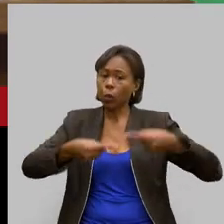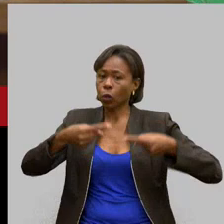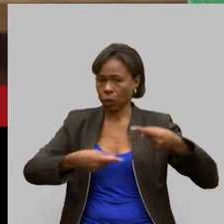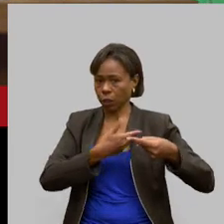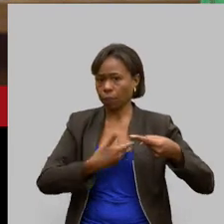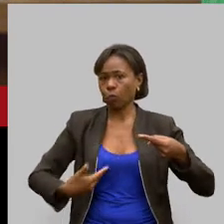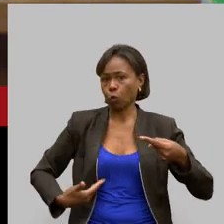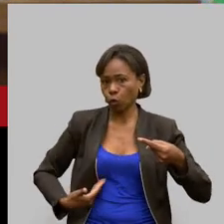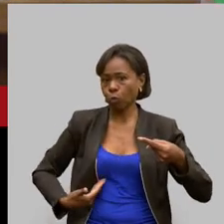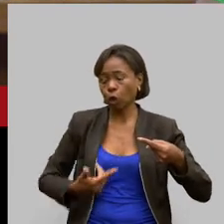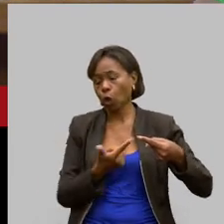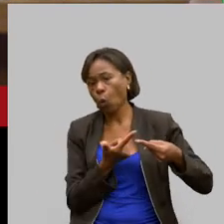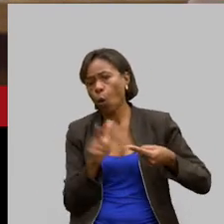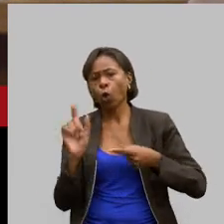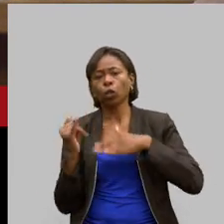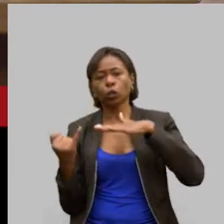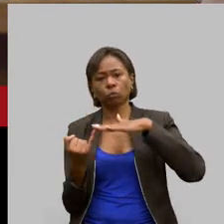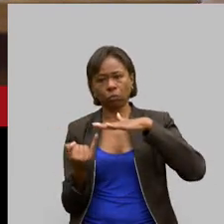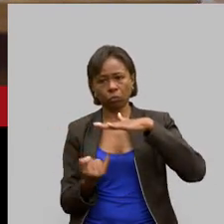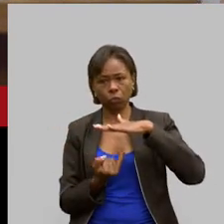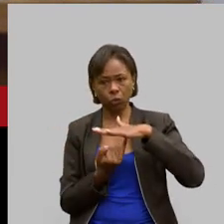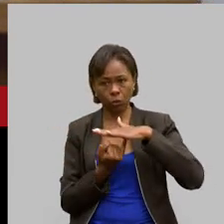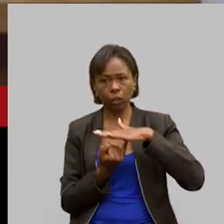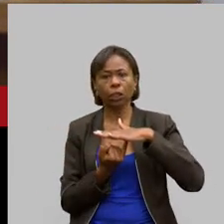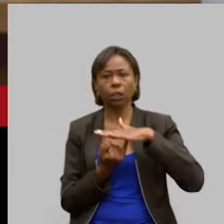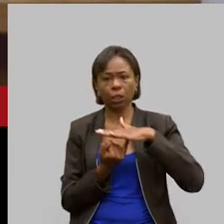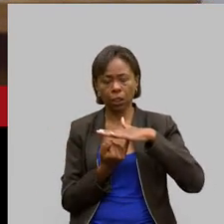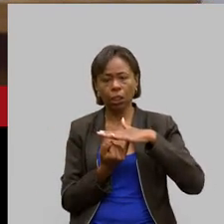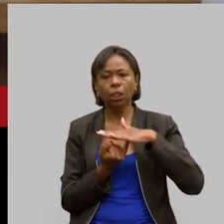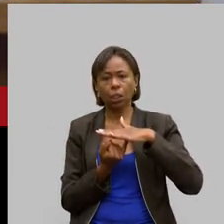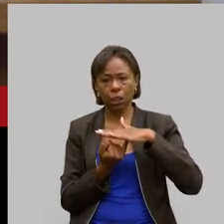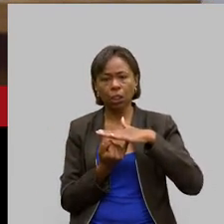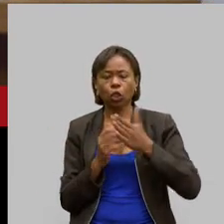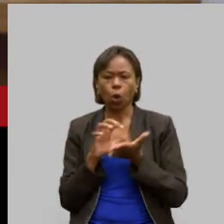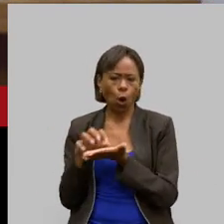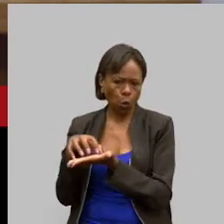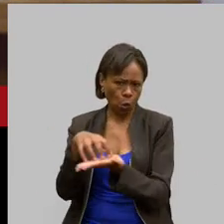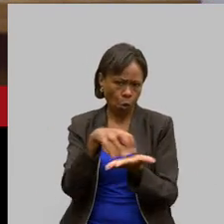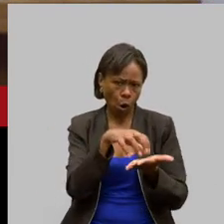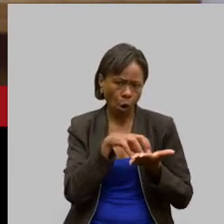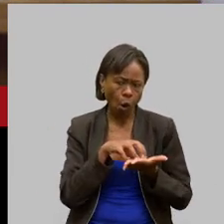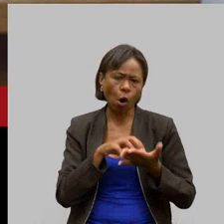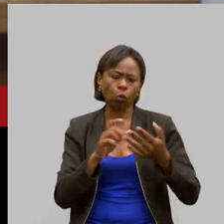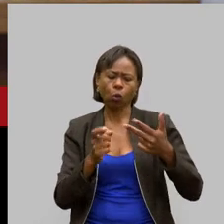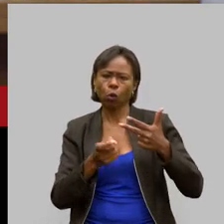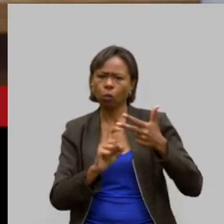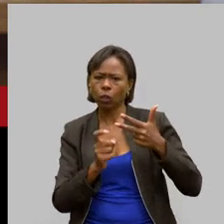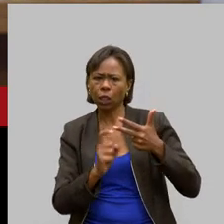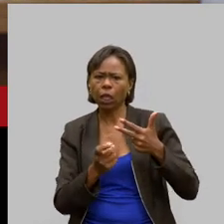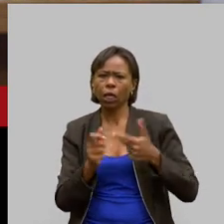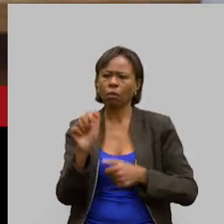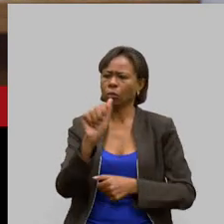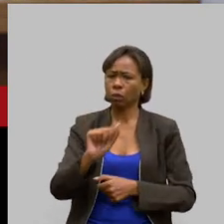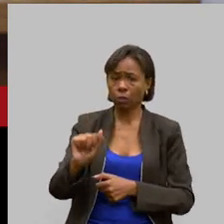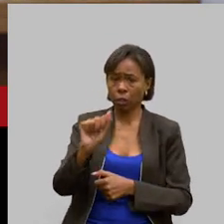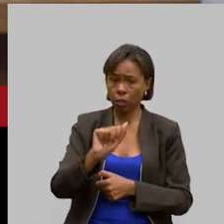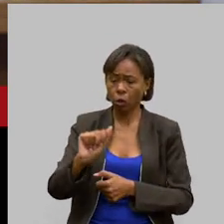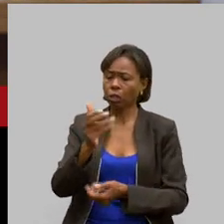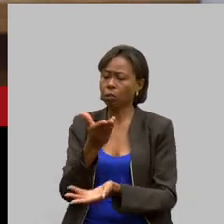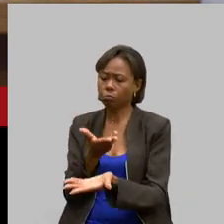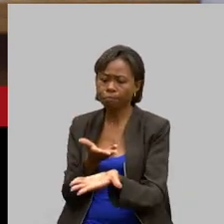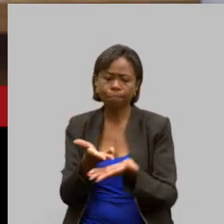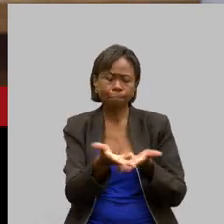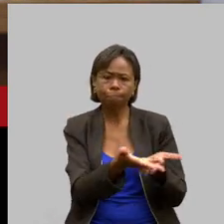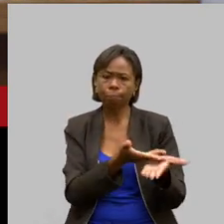com outras instituições com outros órgãos do Poder Executivo com as com associações também essas